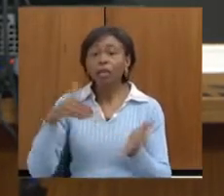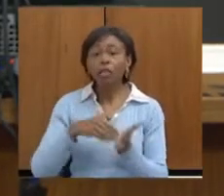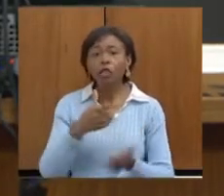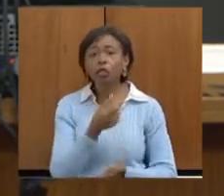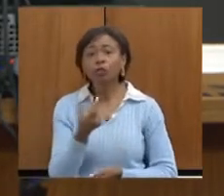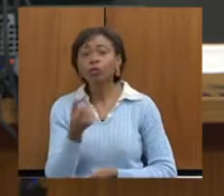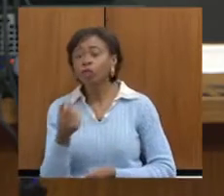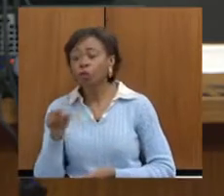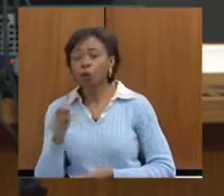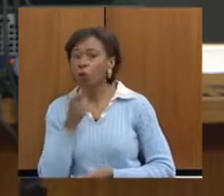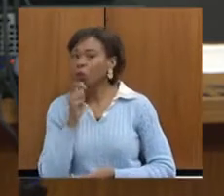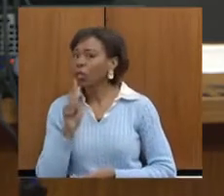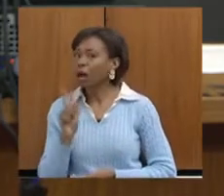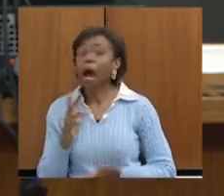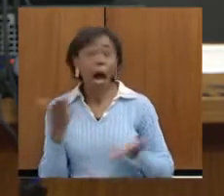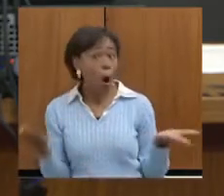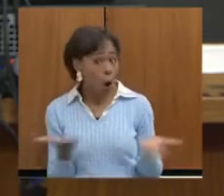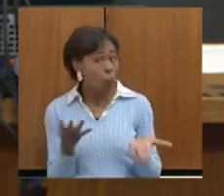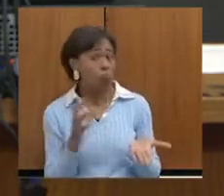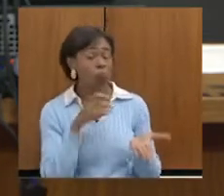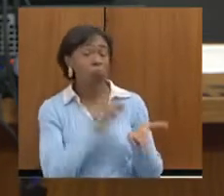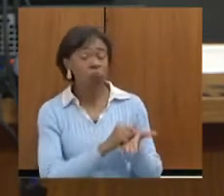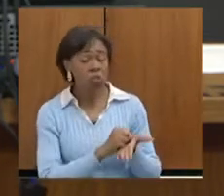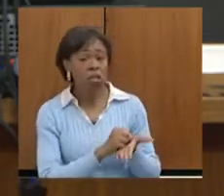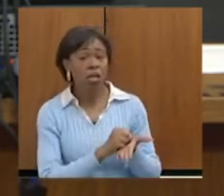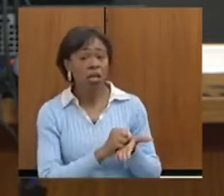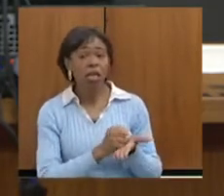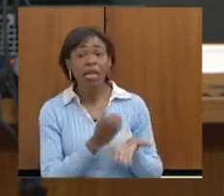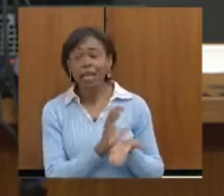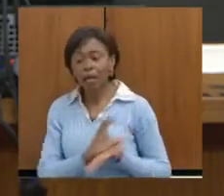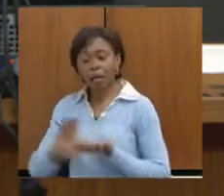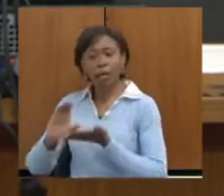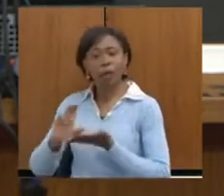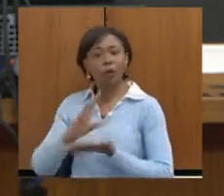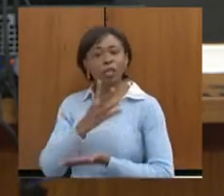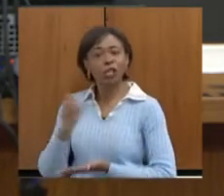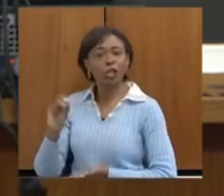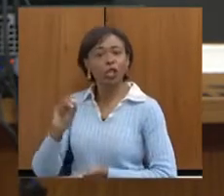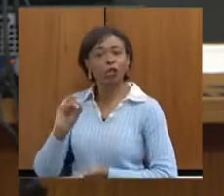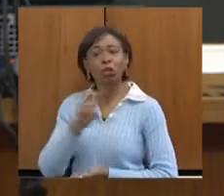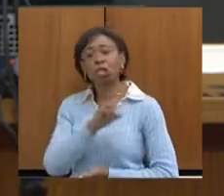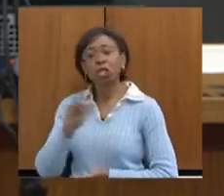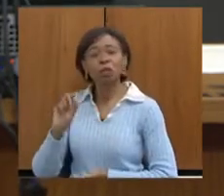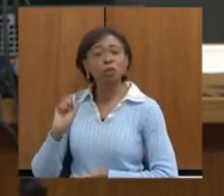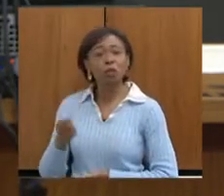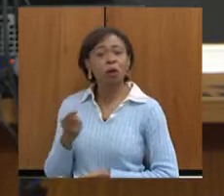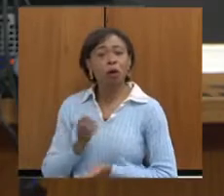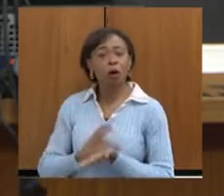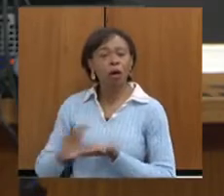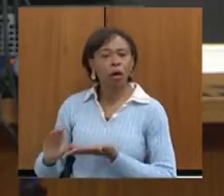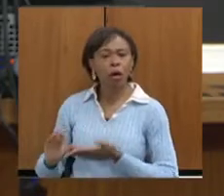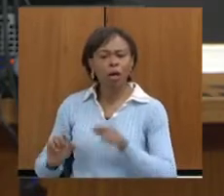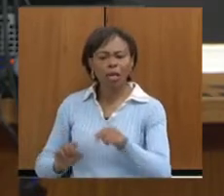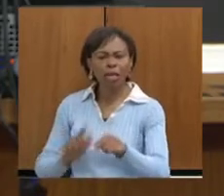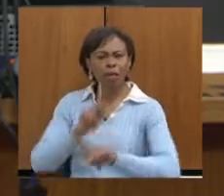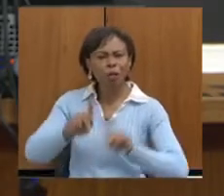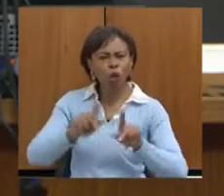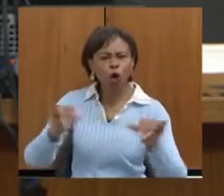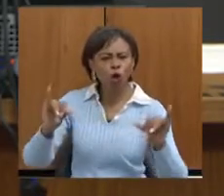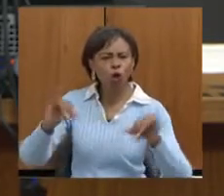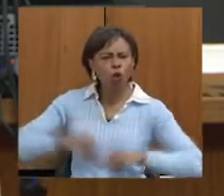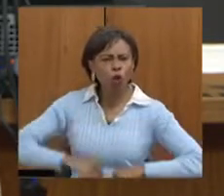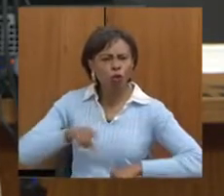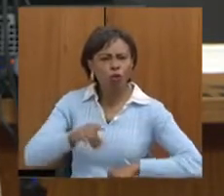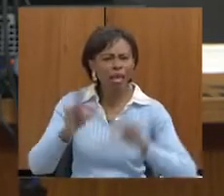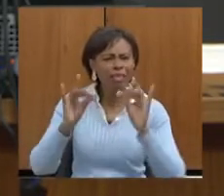né a pessoa chegar hoje ela faz esse cadastro ela recebe 400 500 mil e os atingiram que estão no território é 50 40